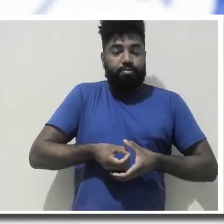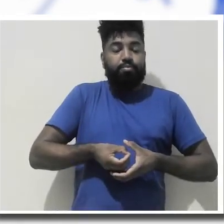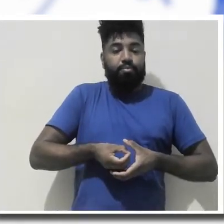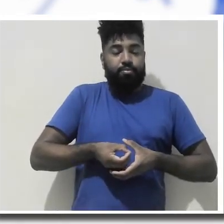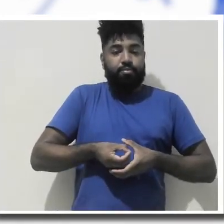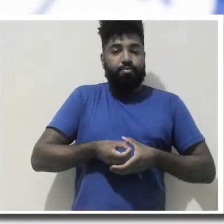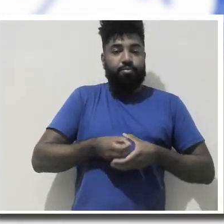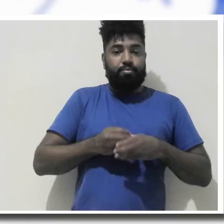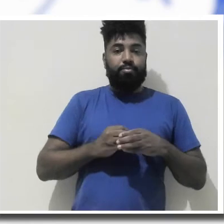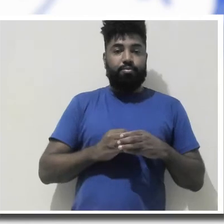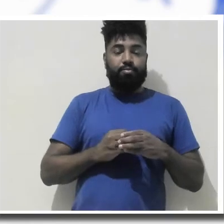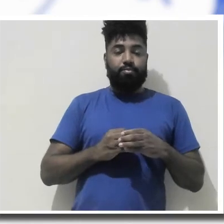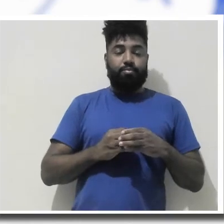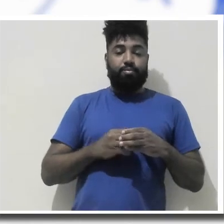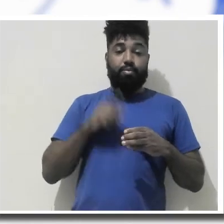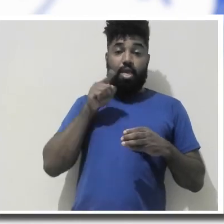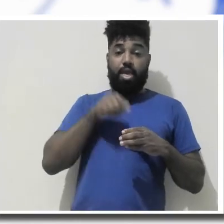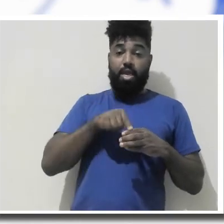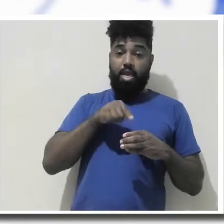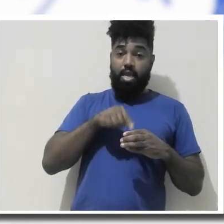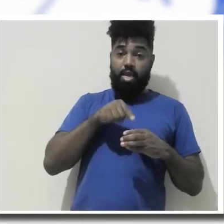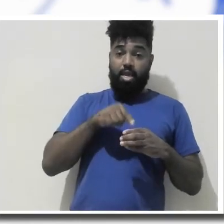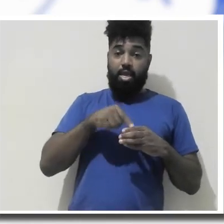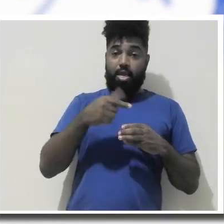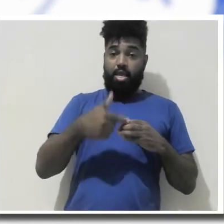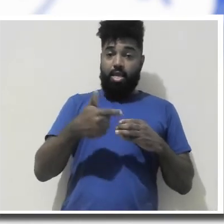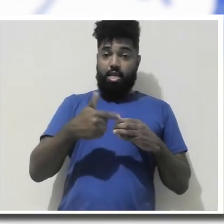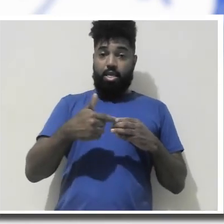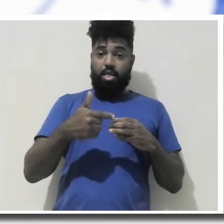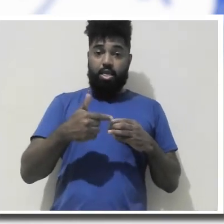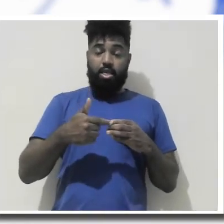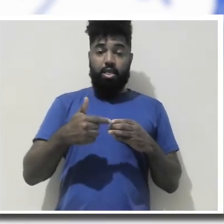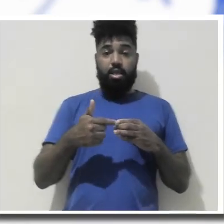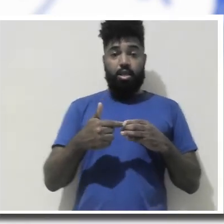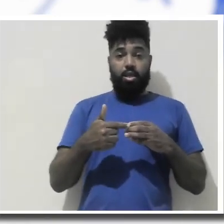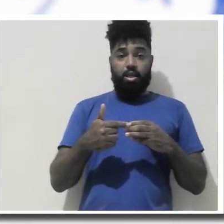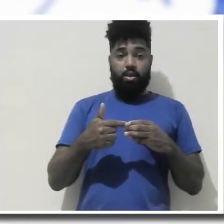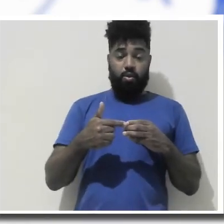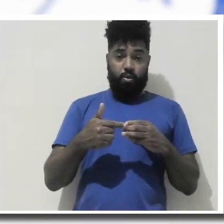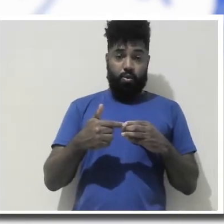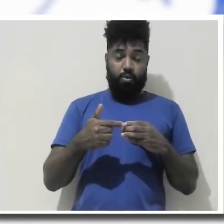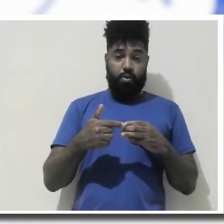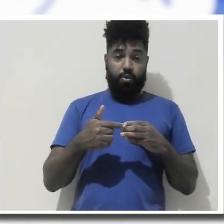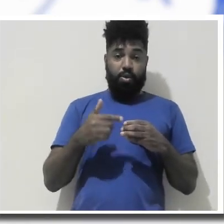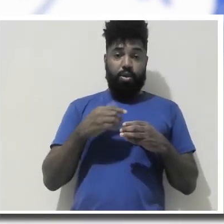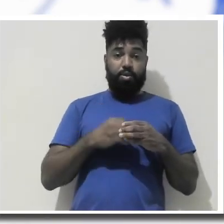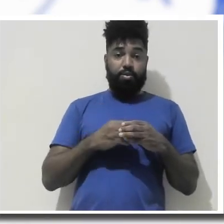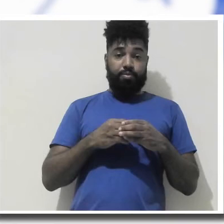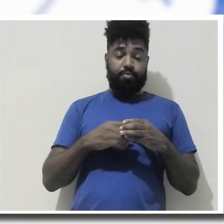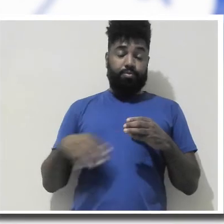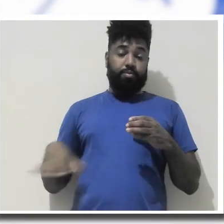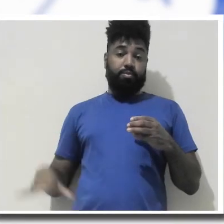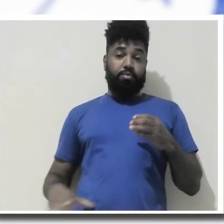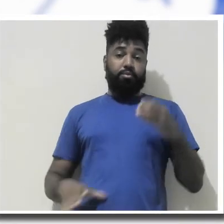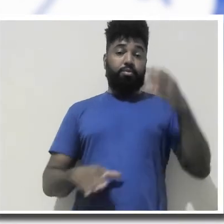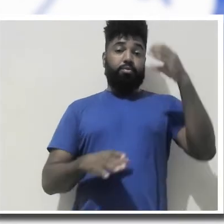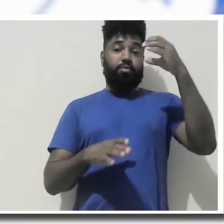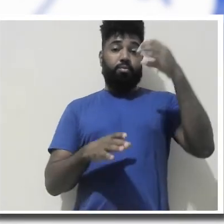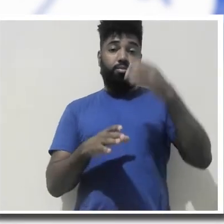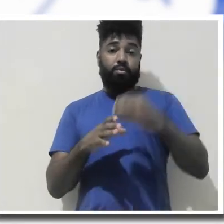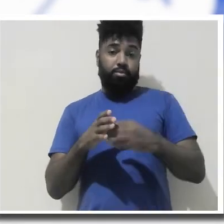conjunto. Esse segundo conjunto, por sua vez, está dentro ou está